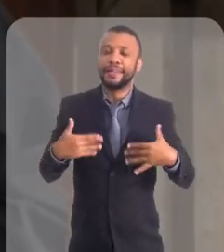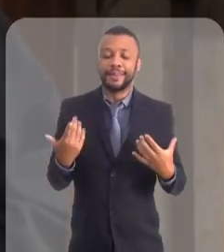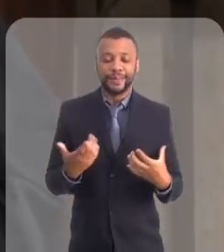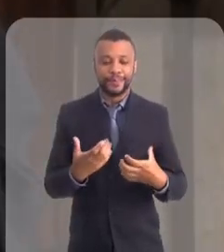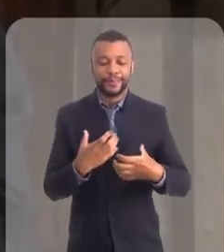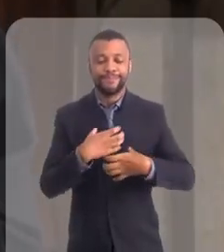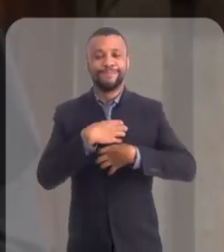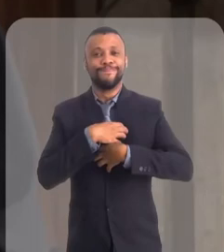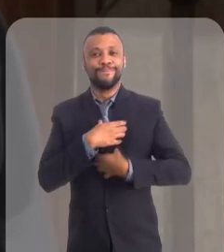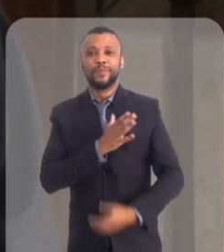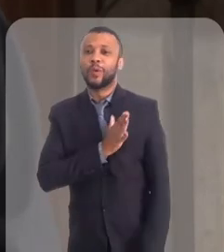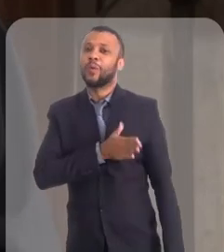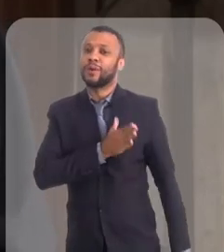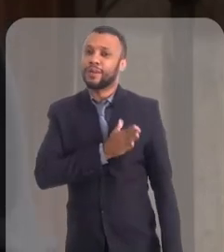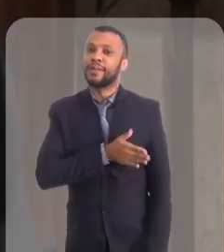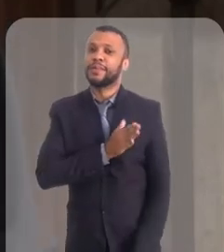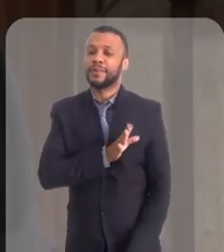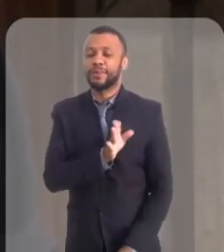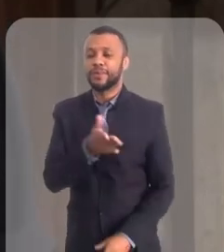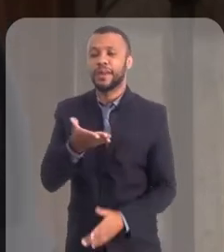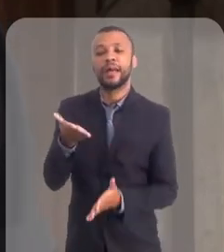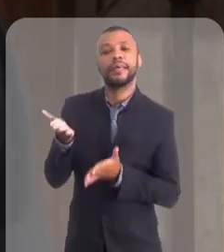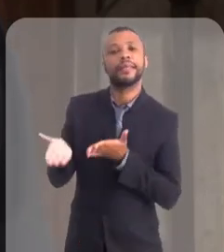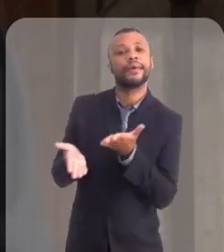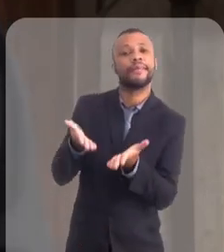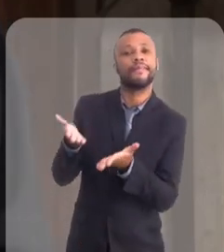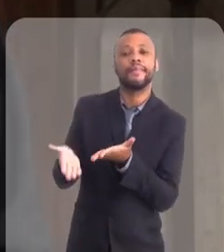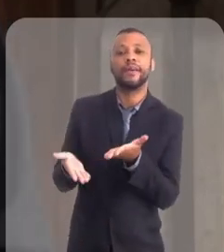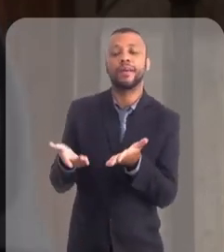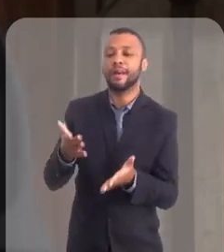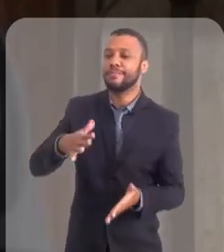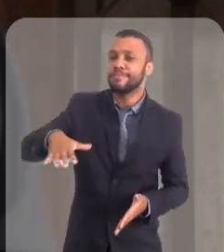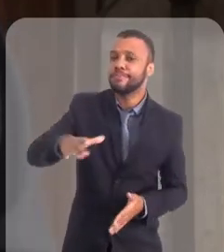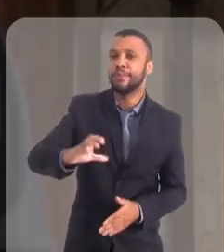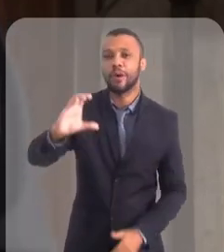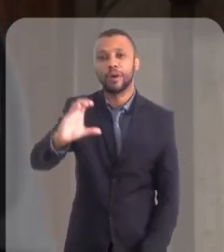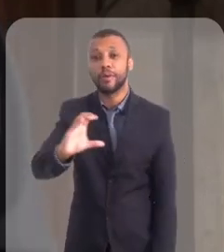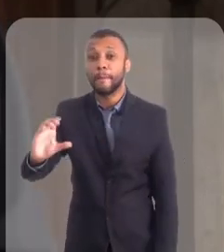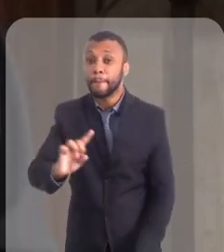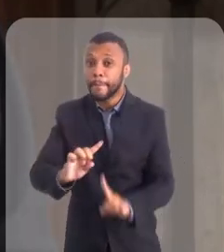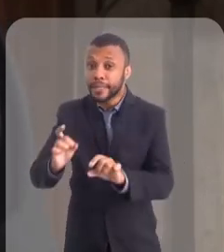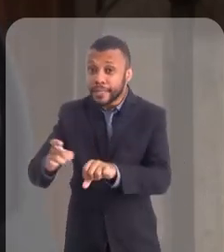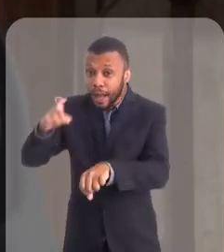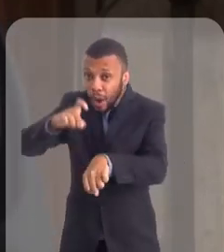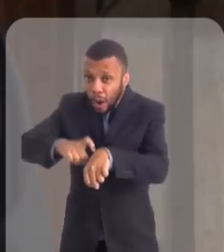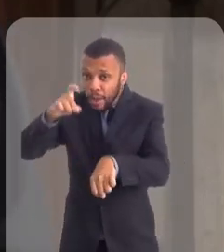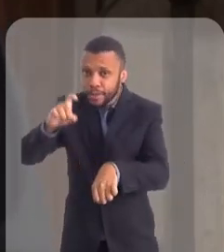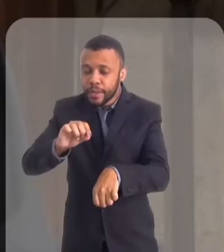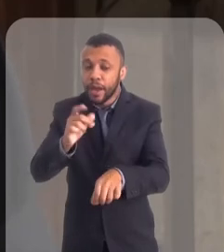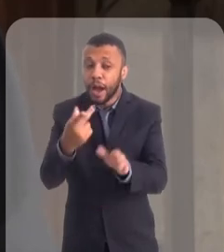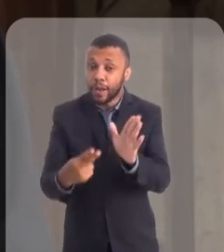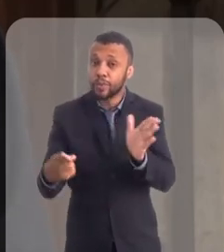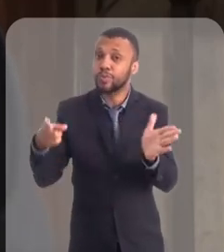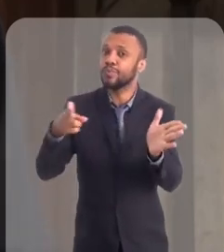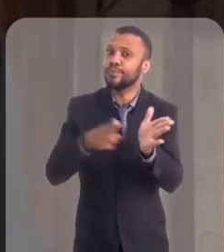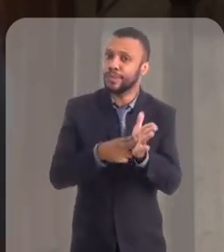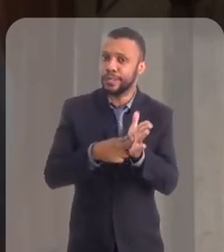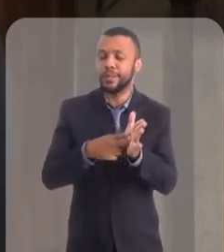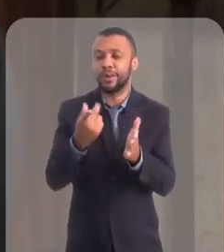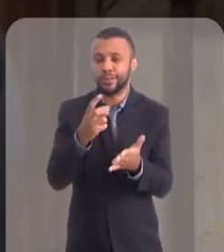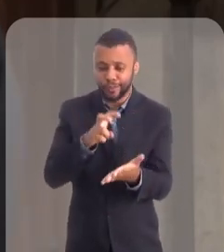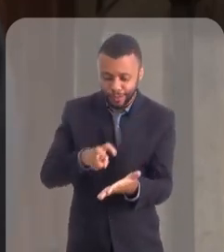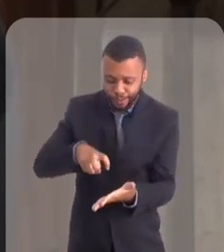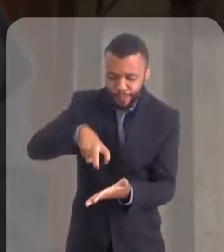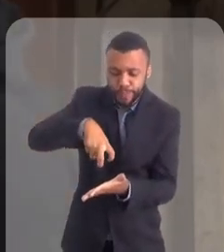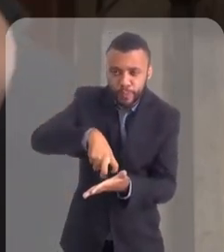mas ao mesmo tempo com muita alegria no coração de servir a comunidade católica, aceitei, mas na hora de ser ordenado mesmo